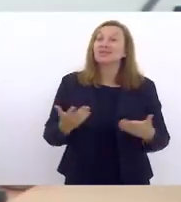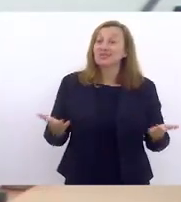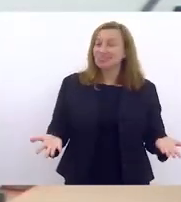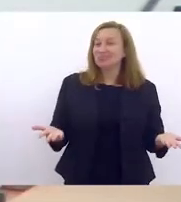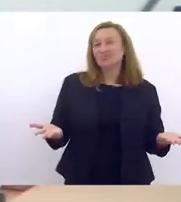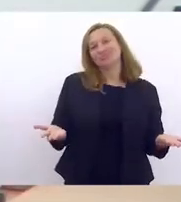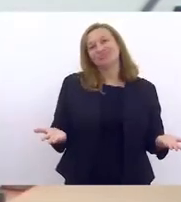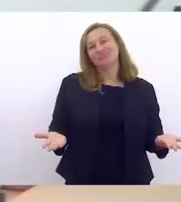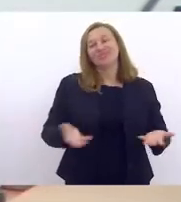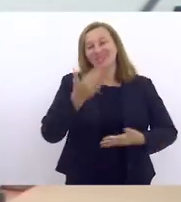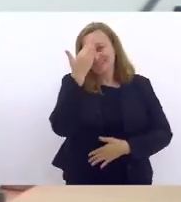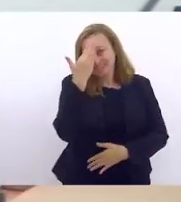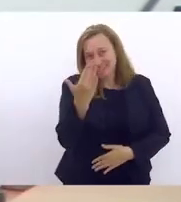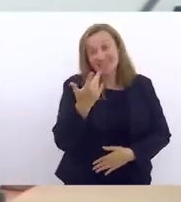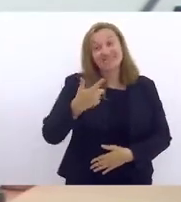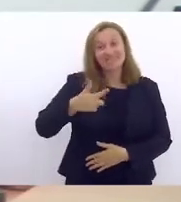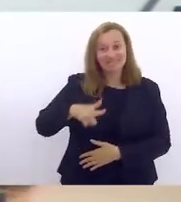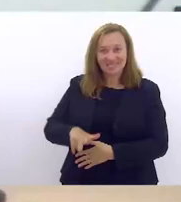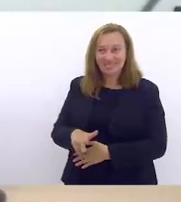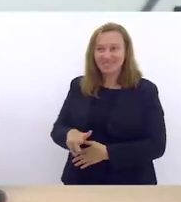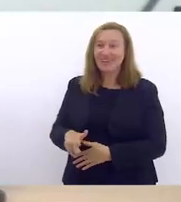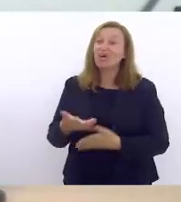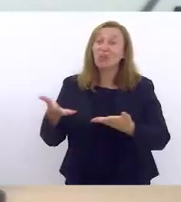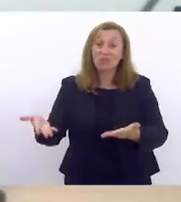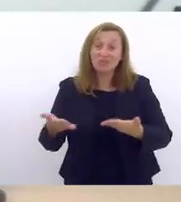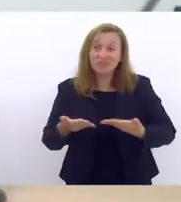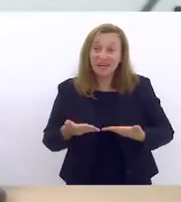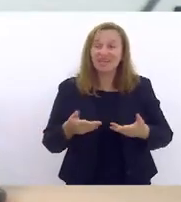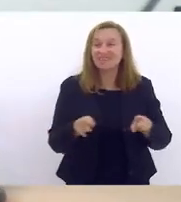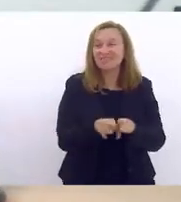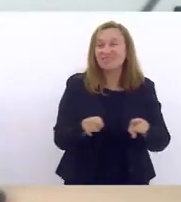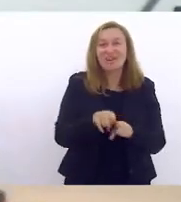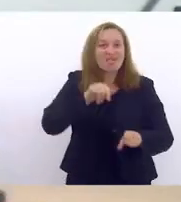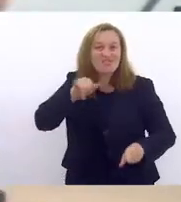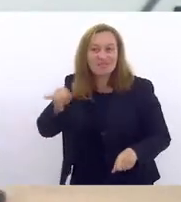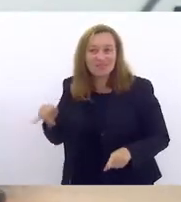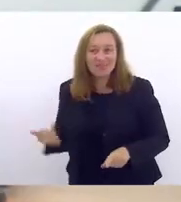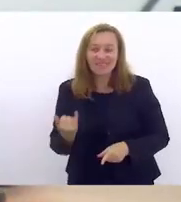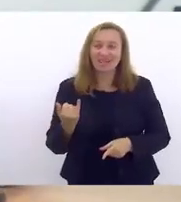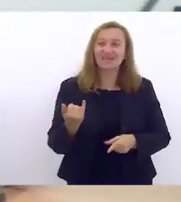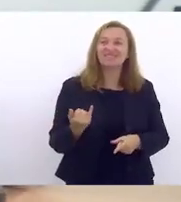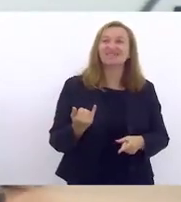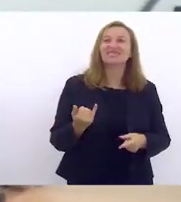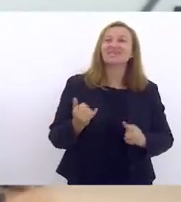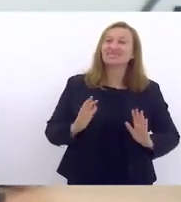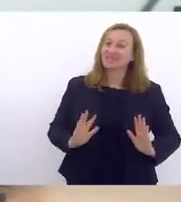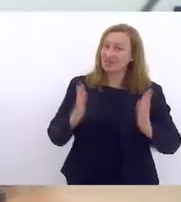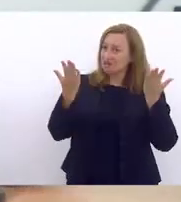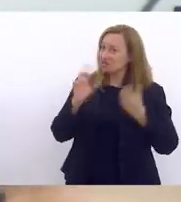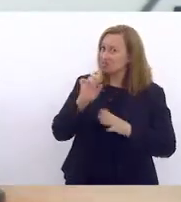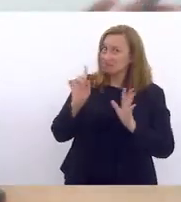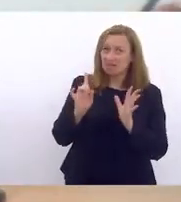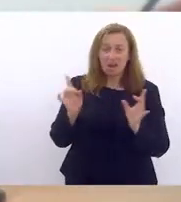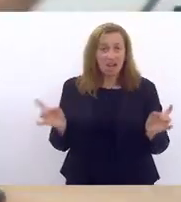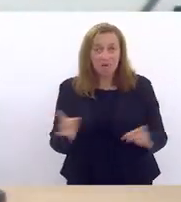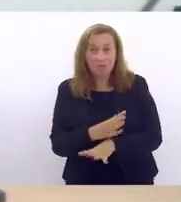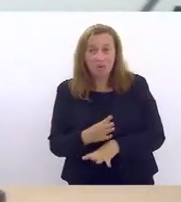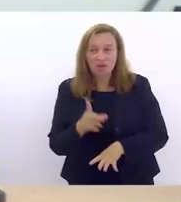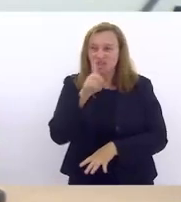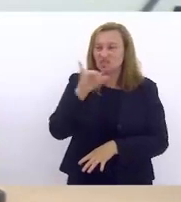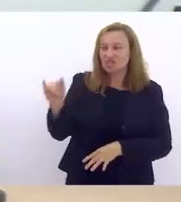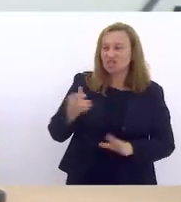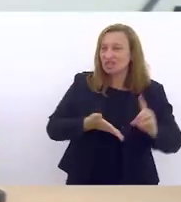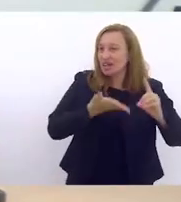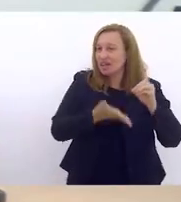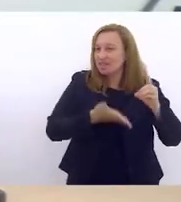Eu acho que é isso. Queria agradecer mais uma vez. Queria convidar também, aproveitar vocês para convidar, porque a nossa comemoração não acabou ainda. O Dia da Doula já deve ter sido dito